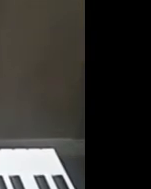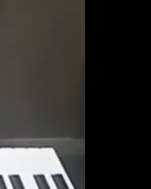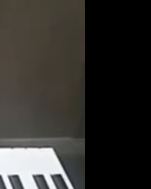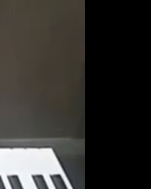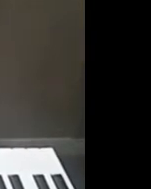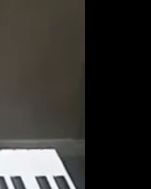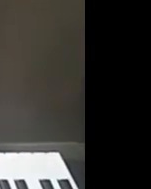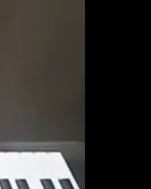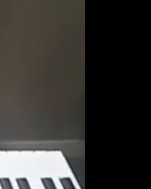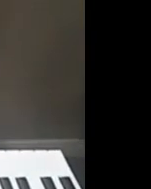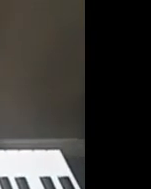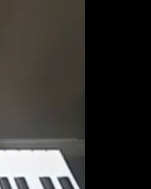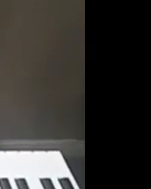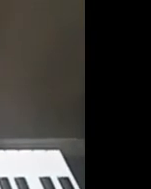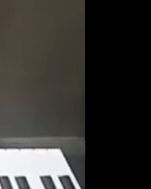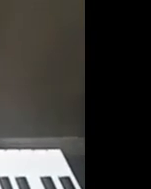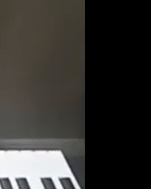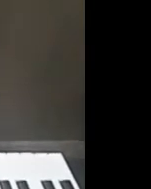já